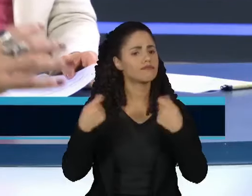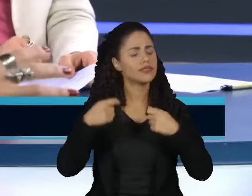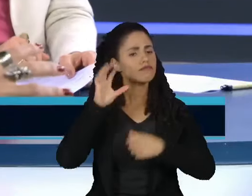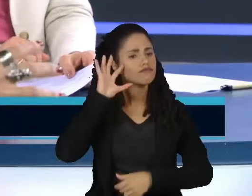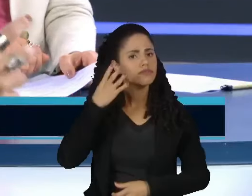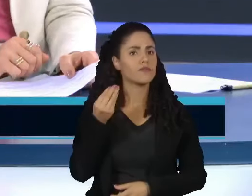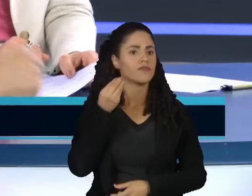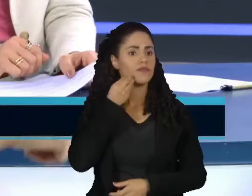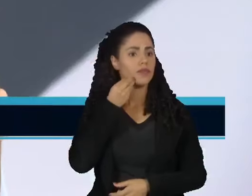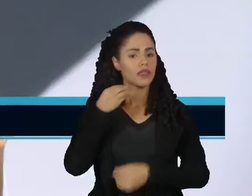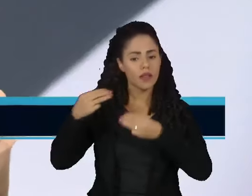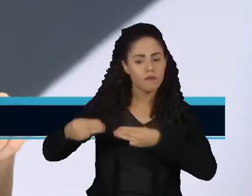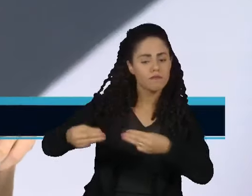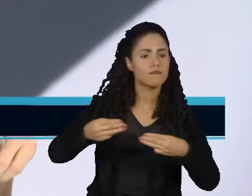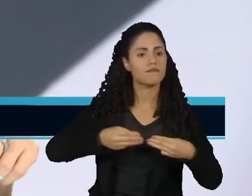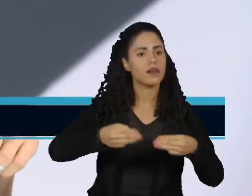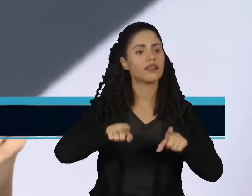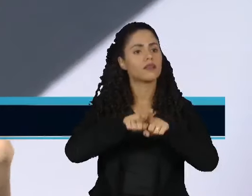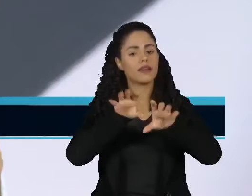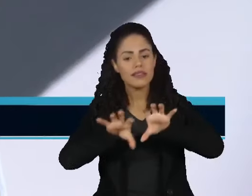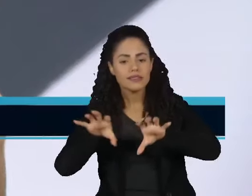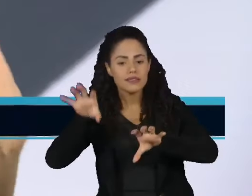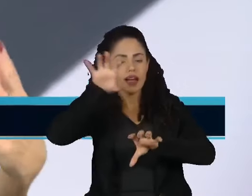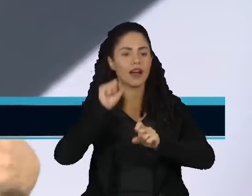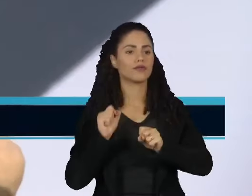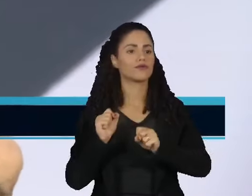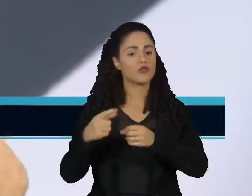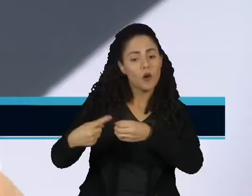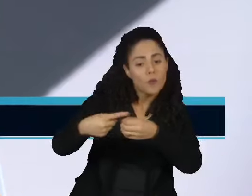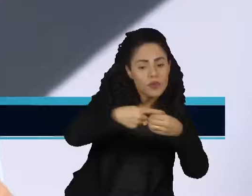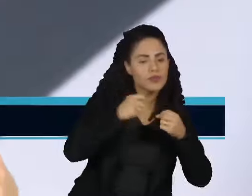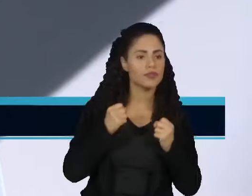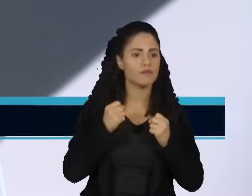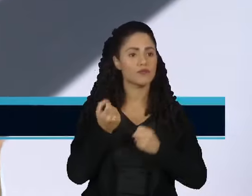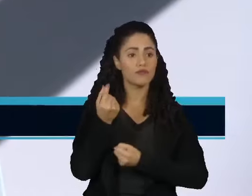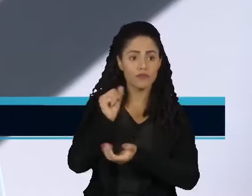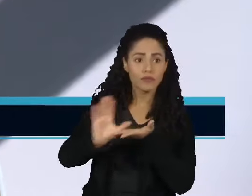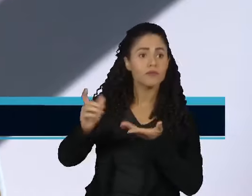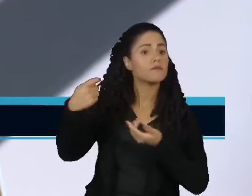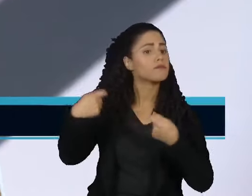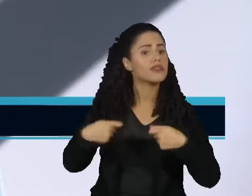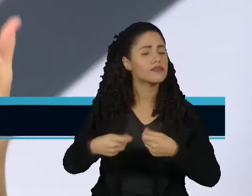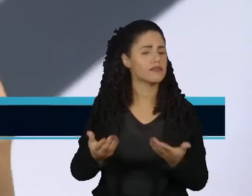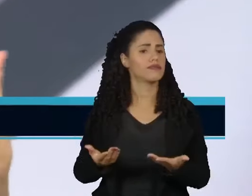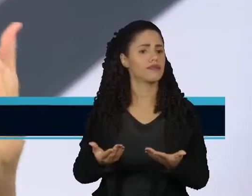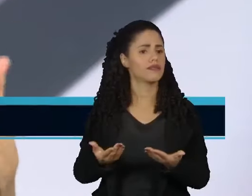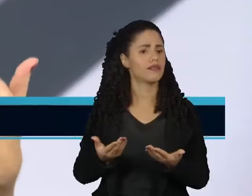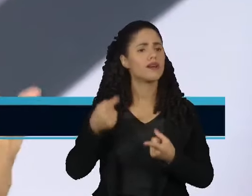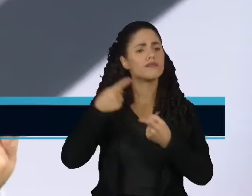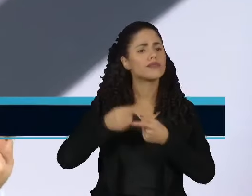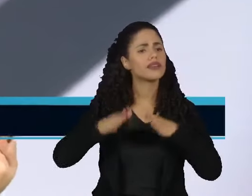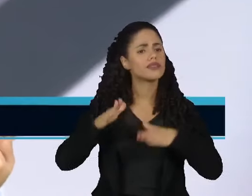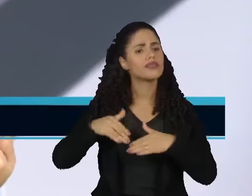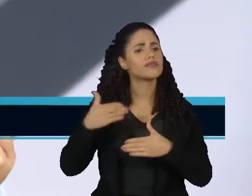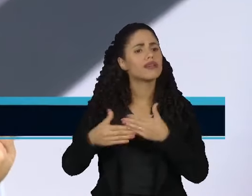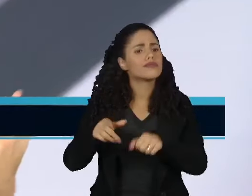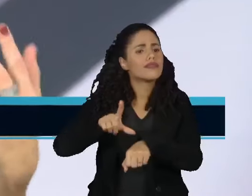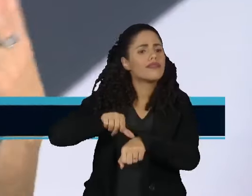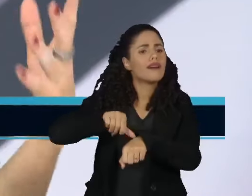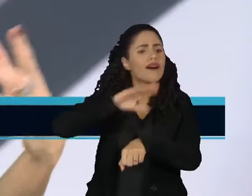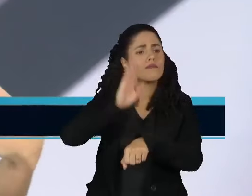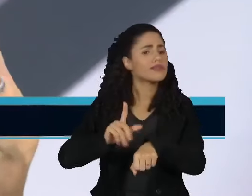só nos ministérios, mas também nos estados, nos municípios, e exige um investimento considerável. A gente está sempre, parece, várias casas atrás,